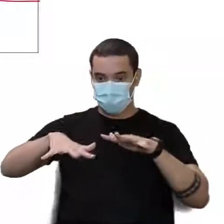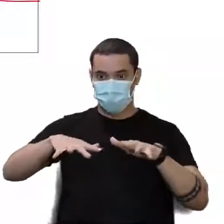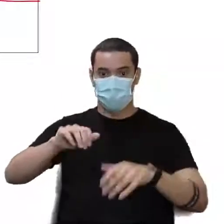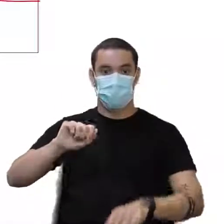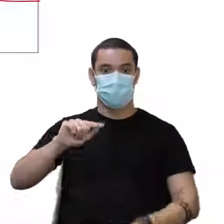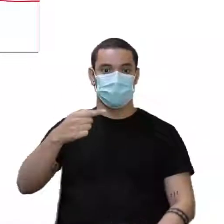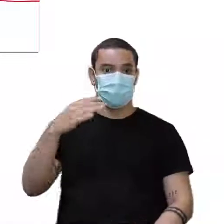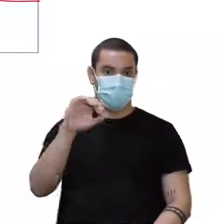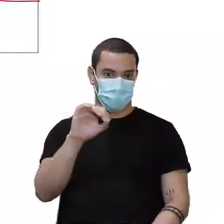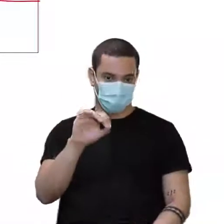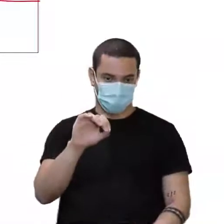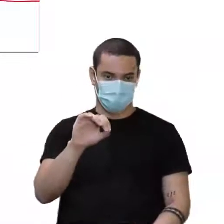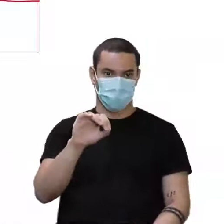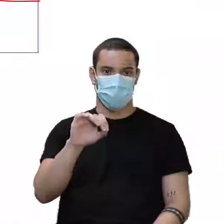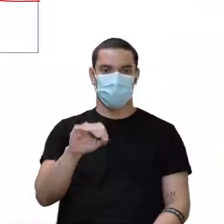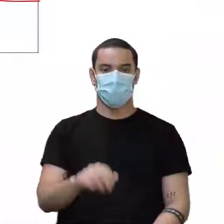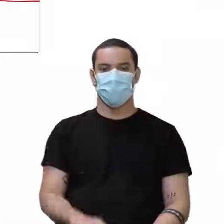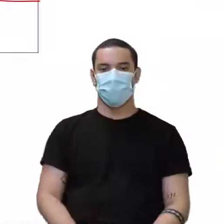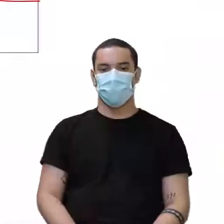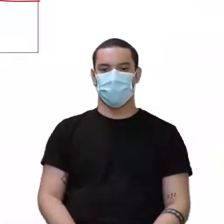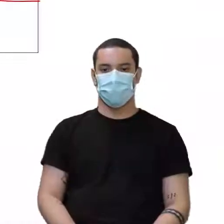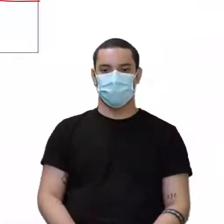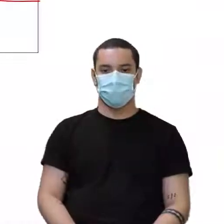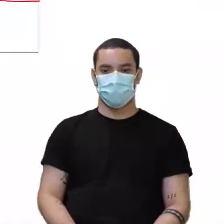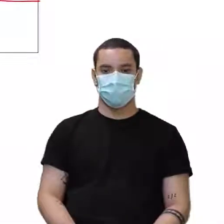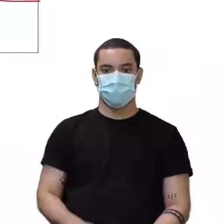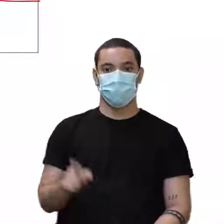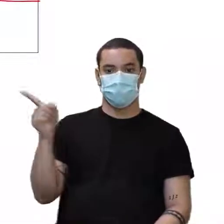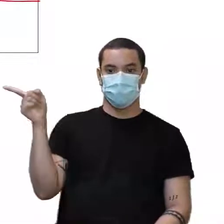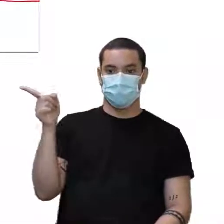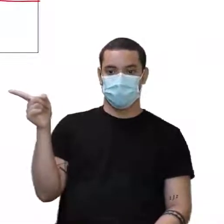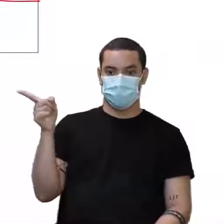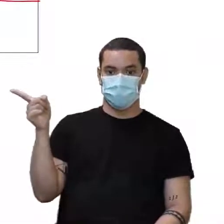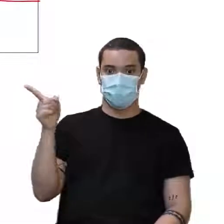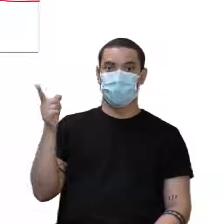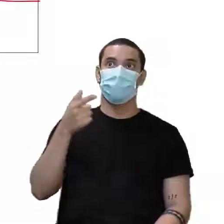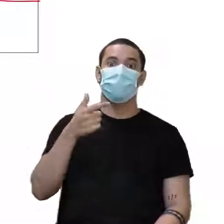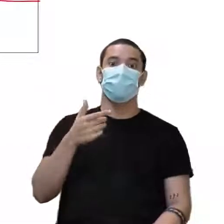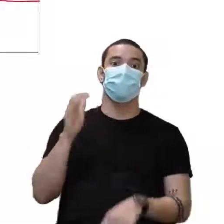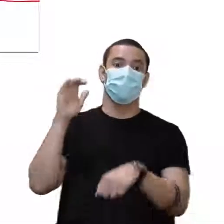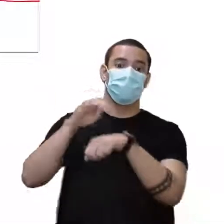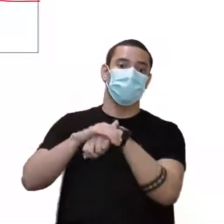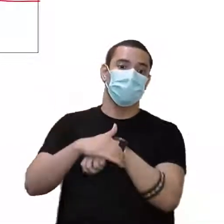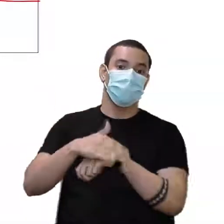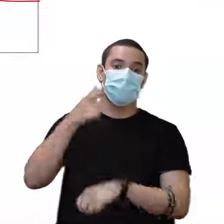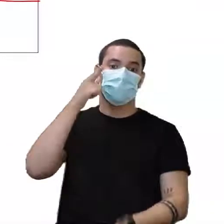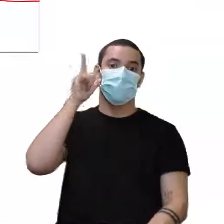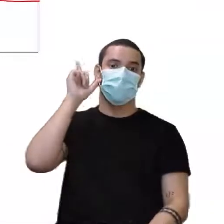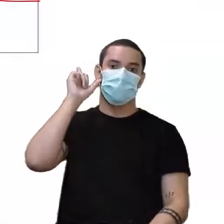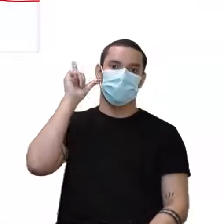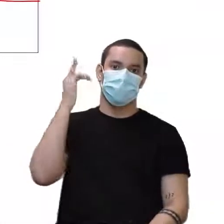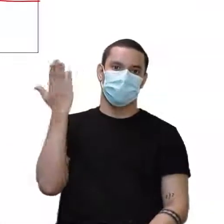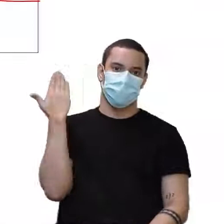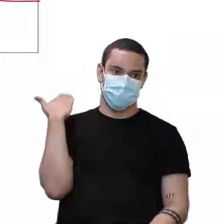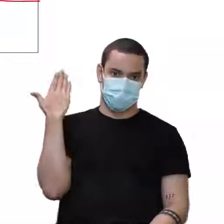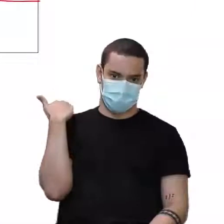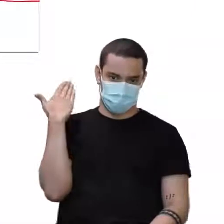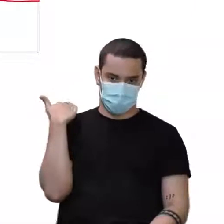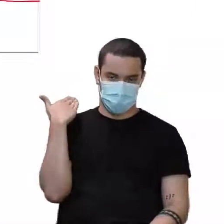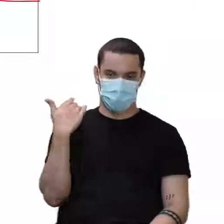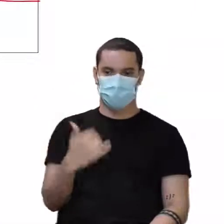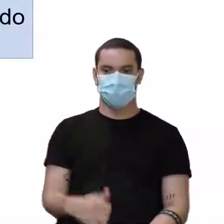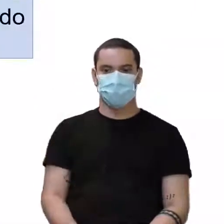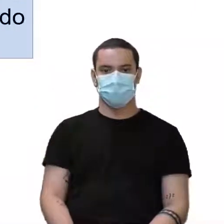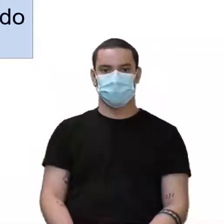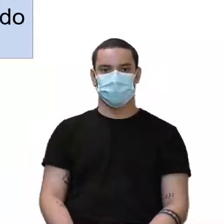passado simples, o foco aqui na frase é que foi na noite passada. Então o foco é no tempo,